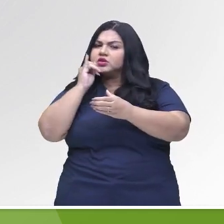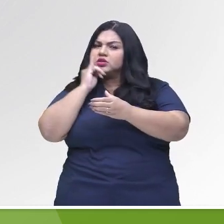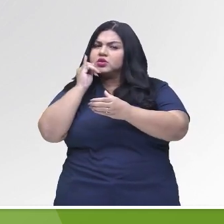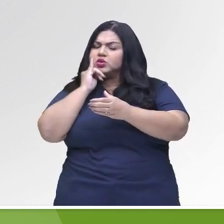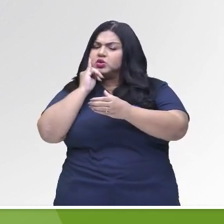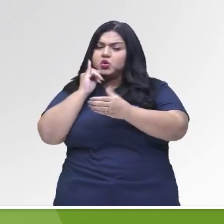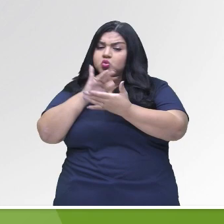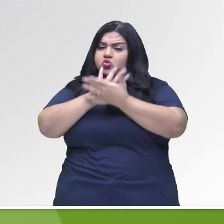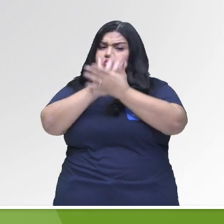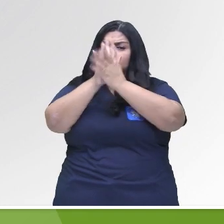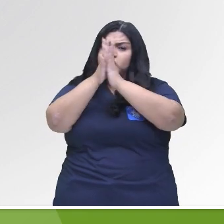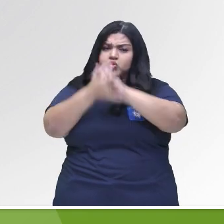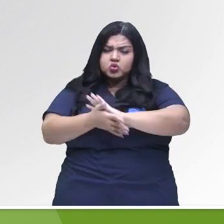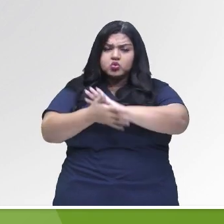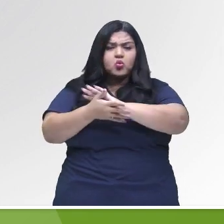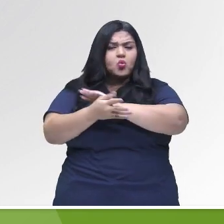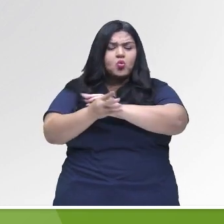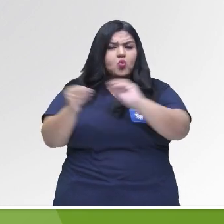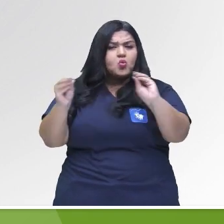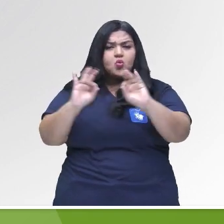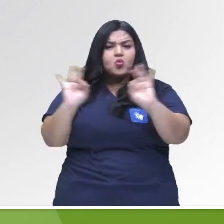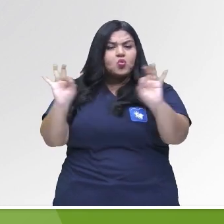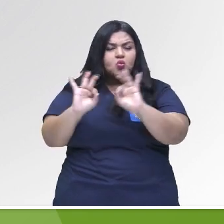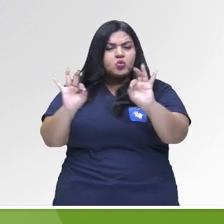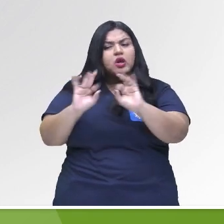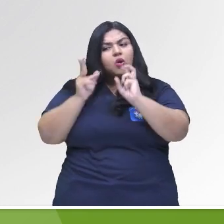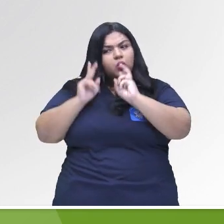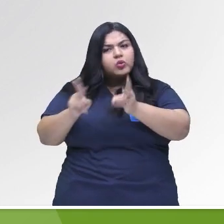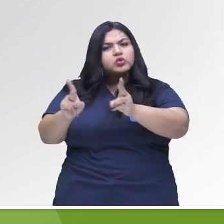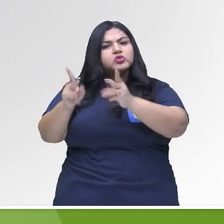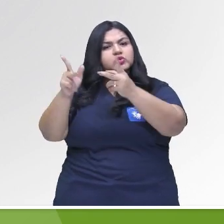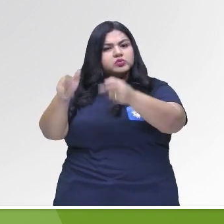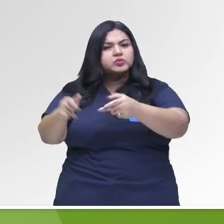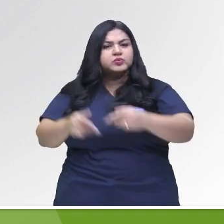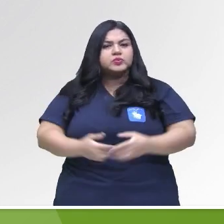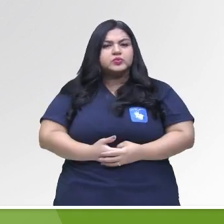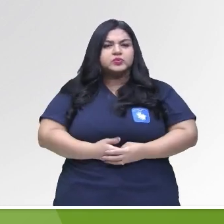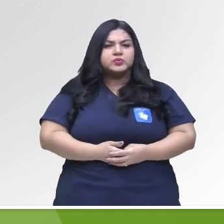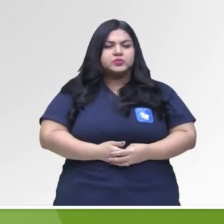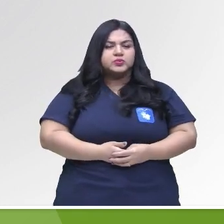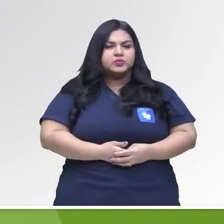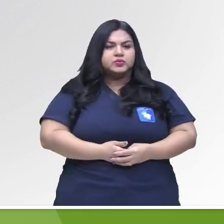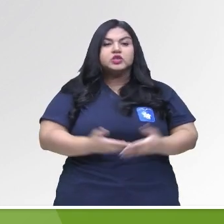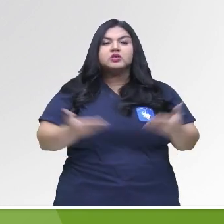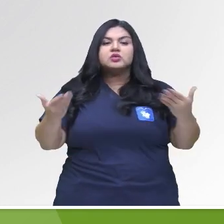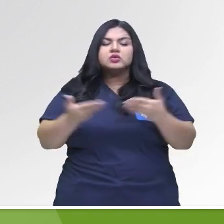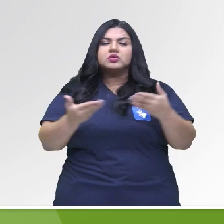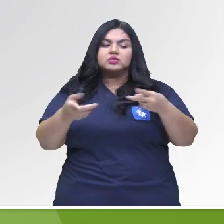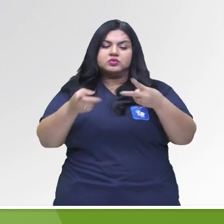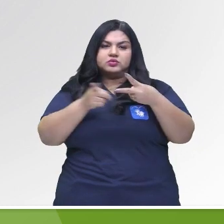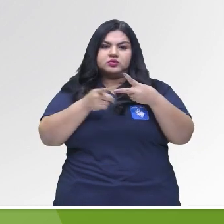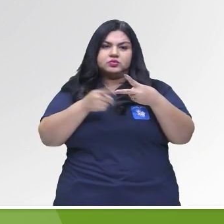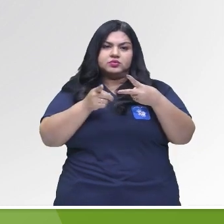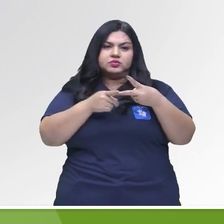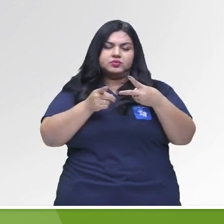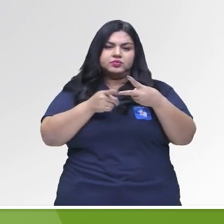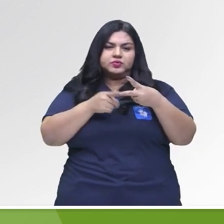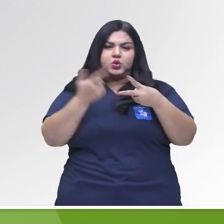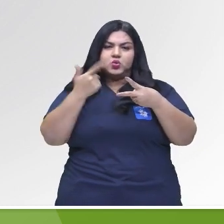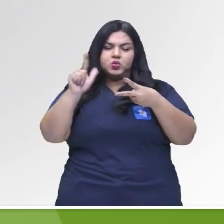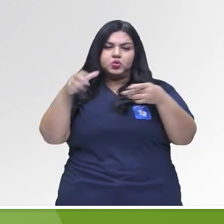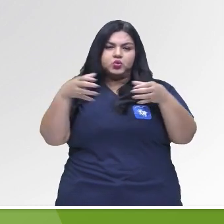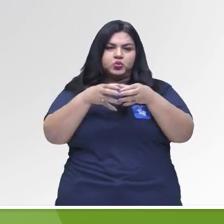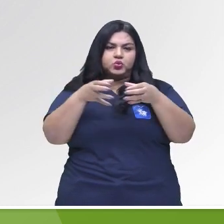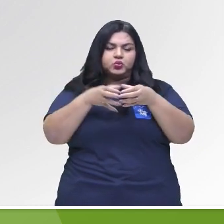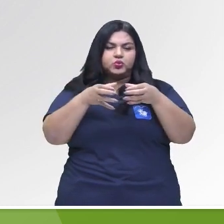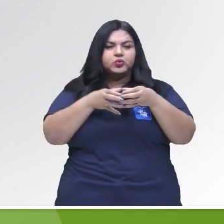não destruiu, não danificou as suas propriedades químicas e físicas, tá? Vamos falar agora dos termofixos, né, que é outra